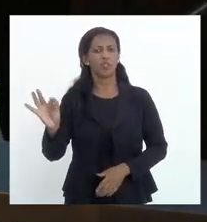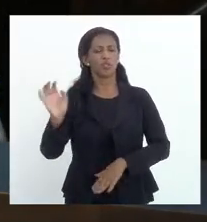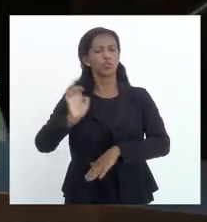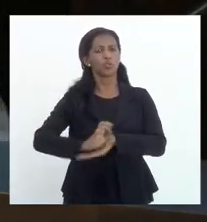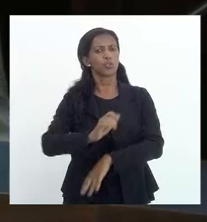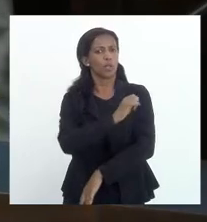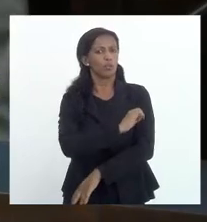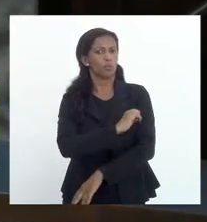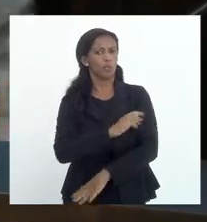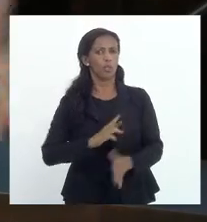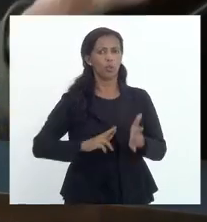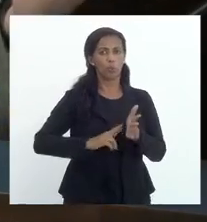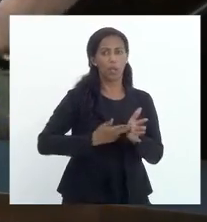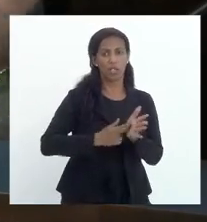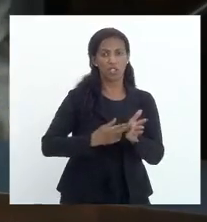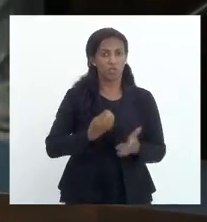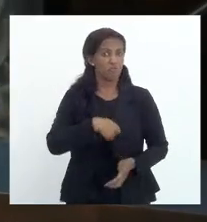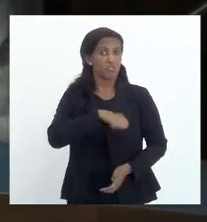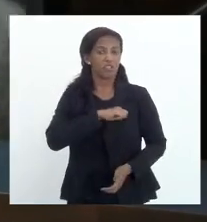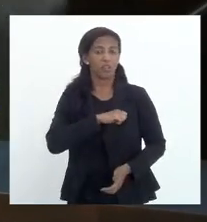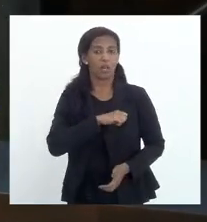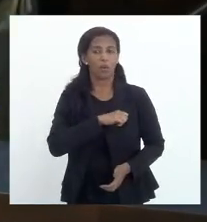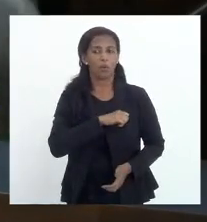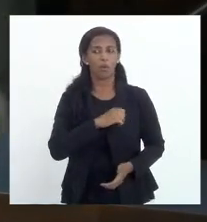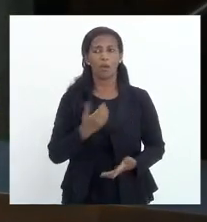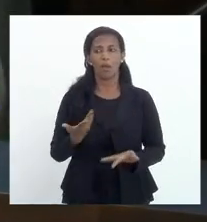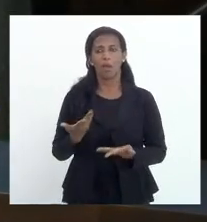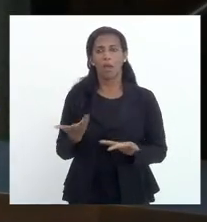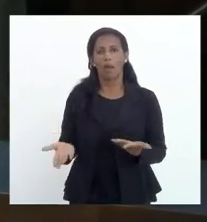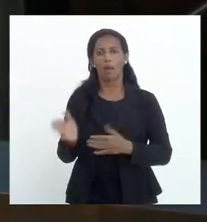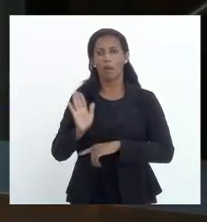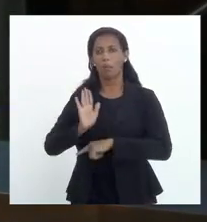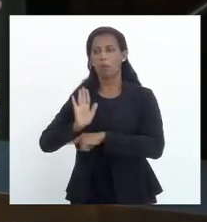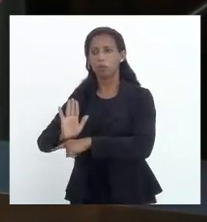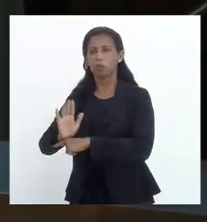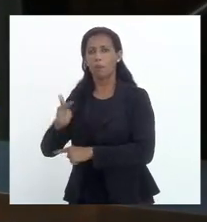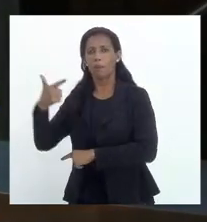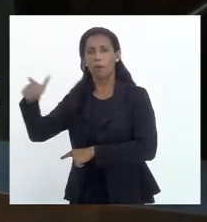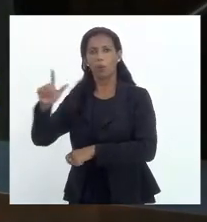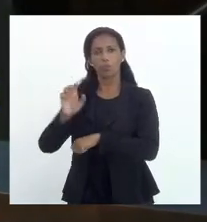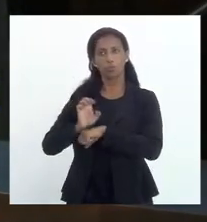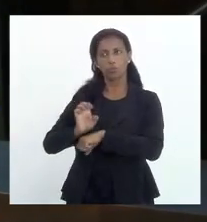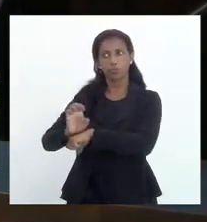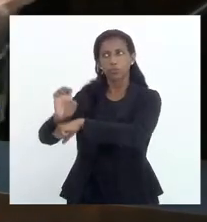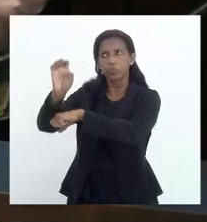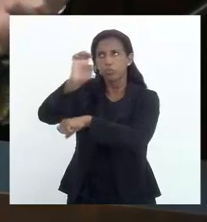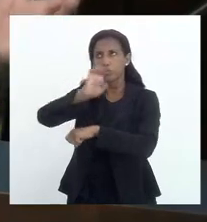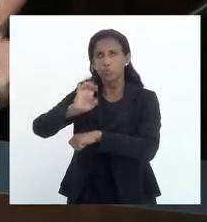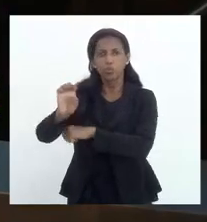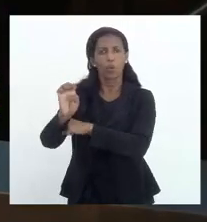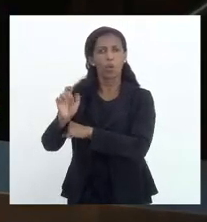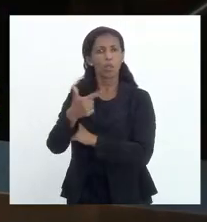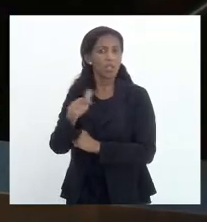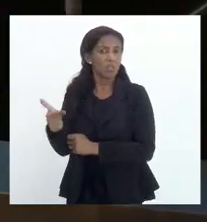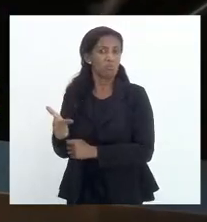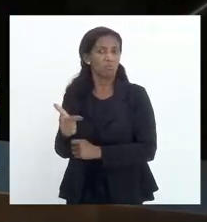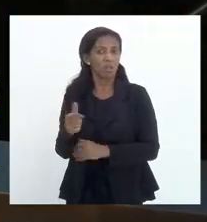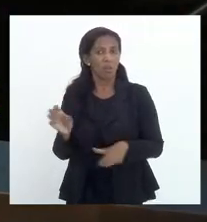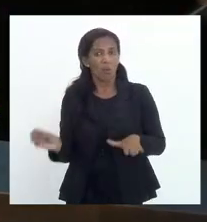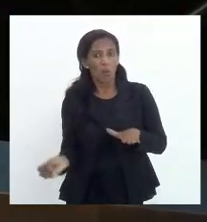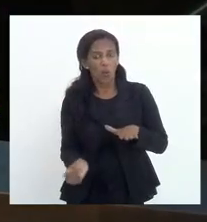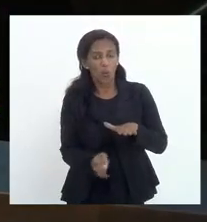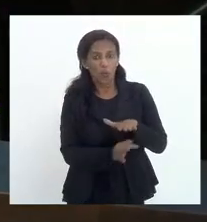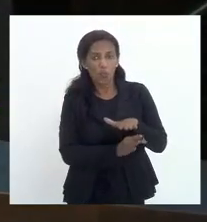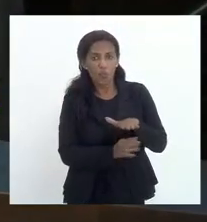Rio de Janeiro, no regime de recuperação fiscal, acaba contribuindo para outros estados que não têm, uma vez que o fundo de participação